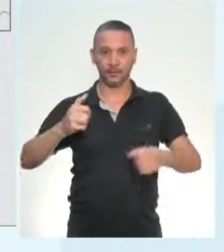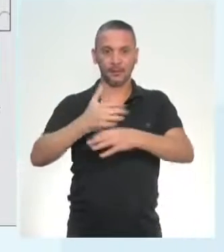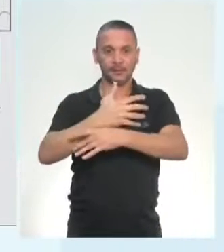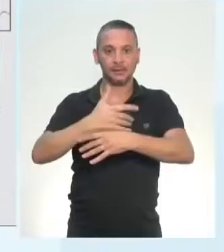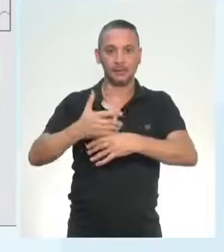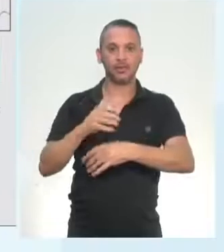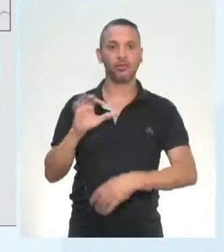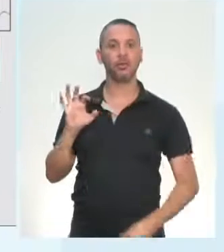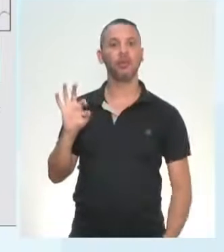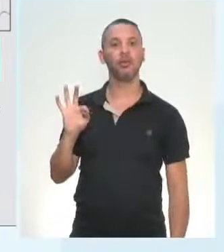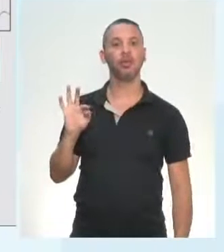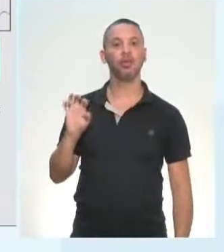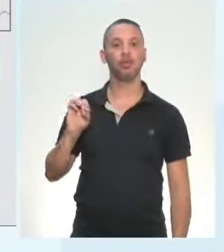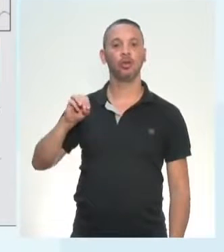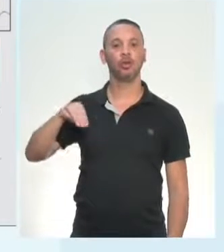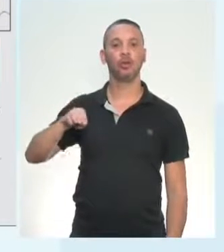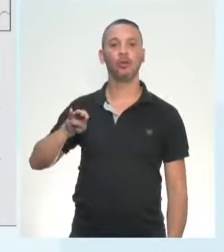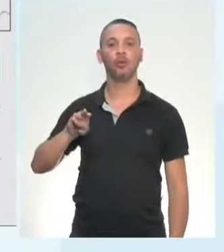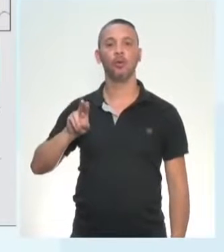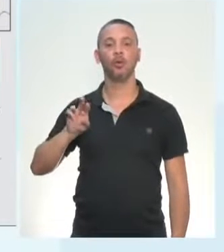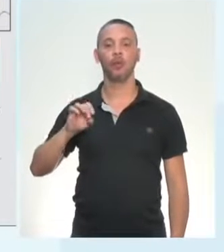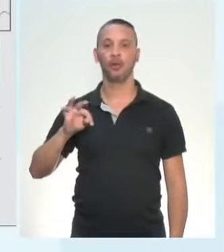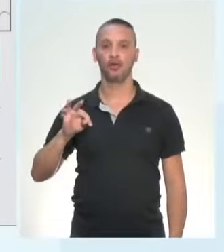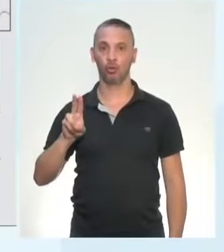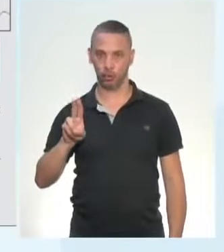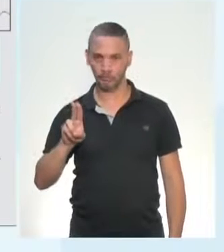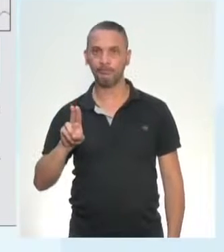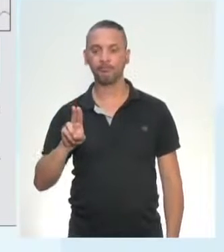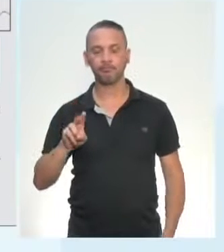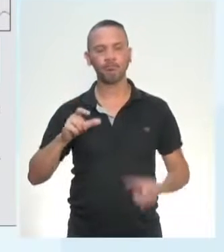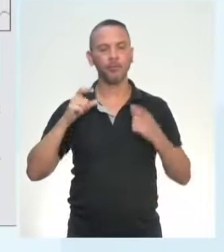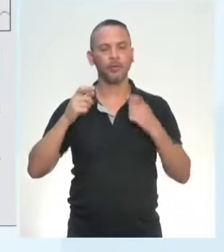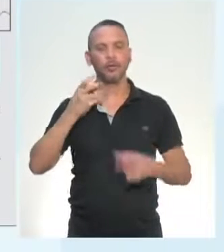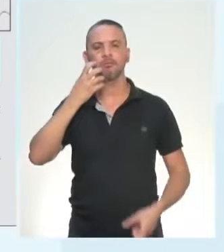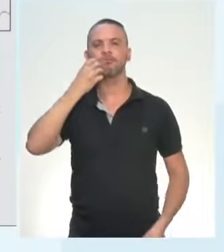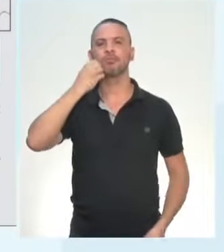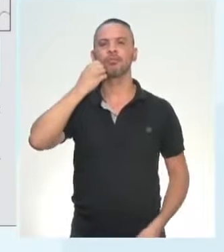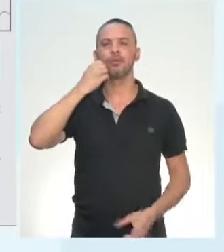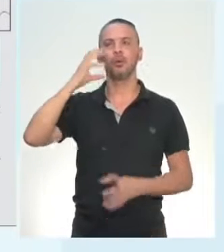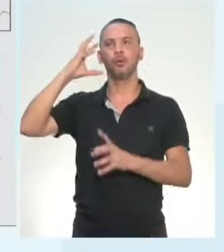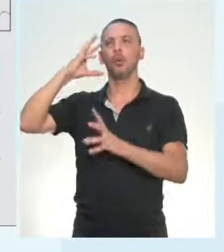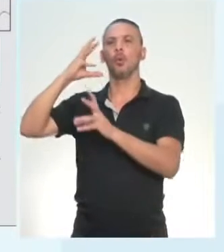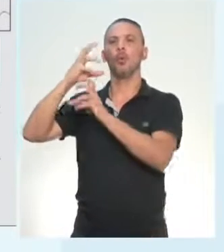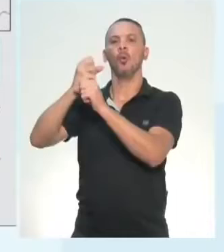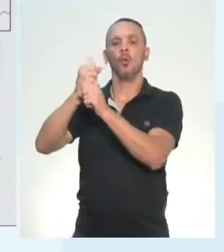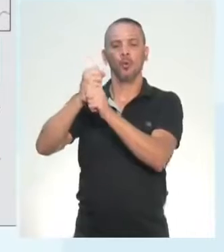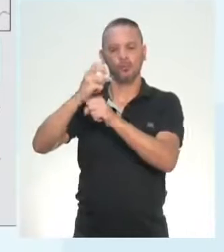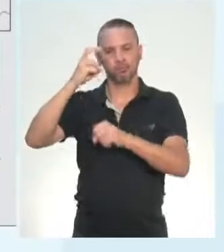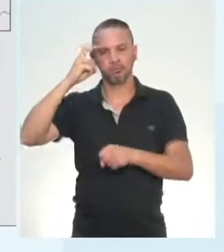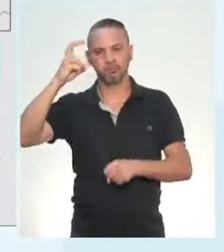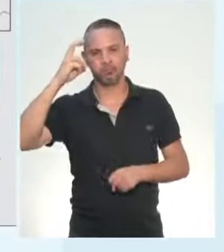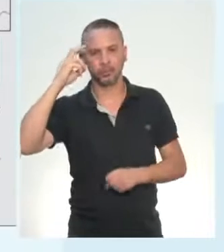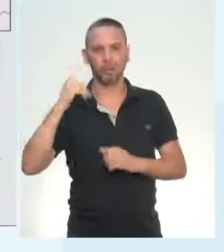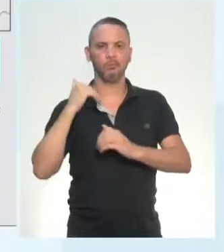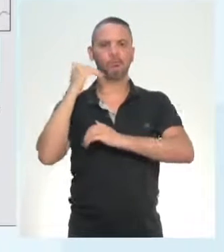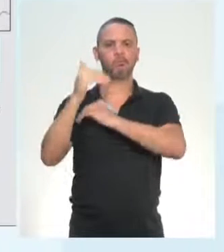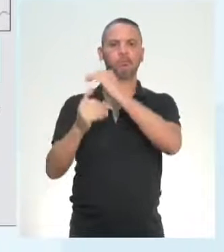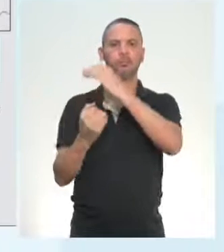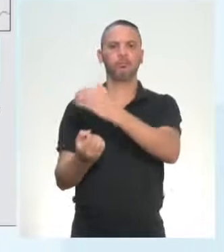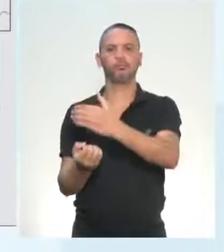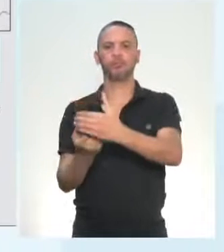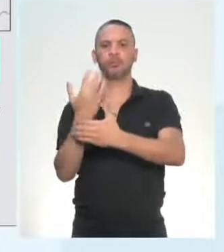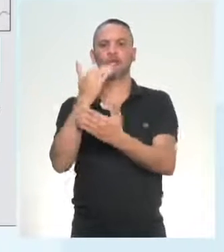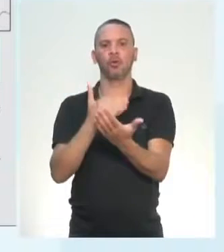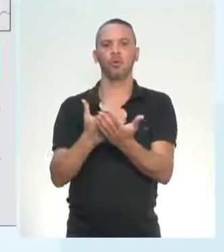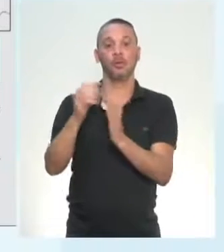um patrimônio histórico, cultural, e nós vamos ter alguns desenvolvimentos do Império do Mali a